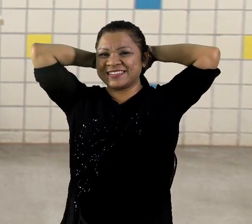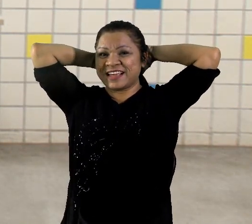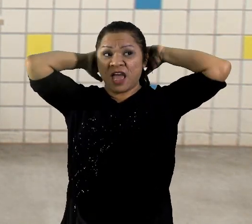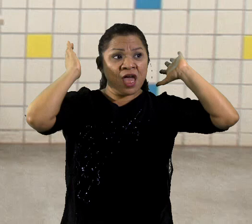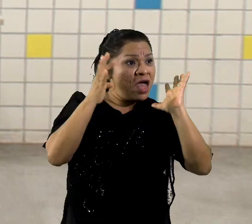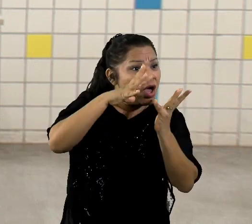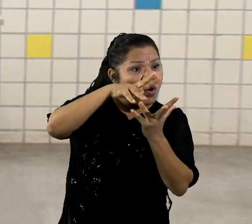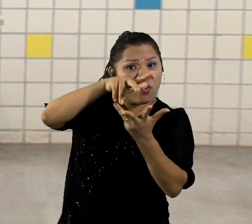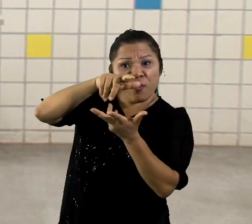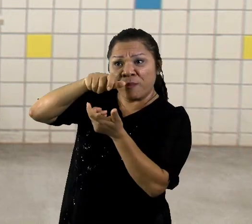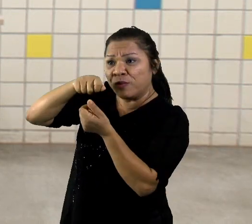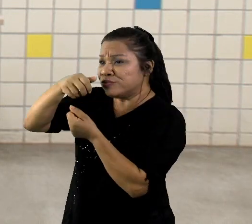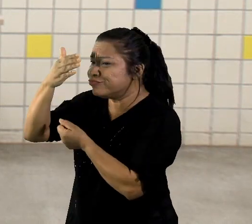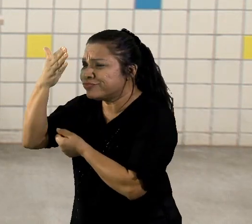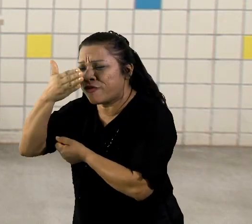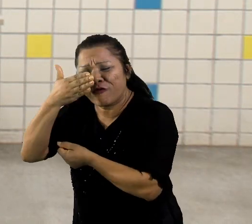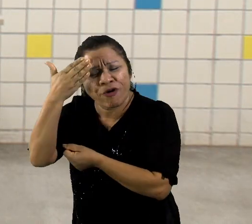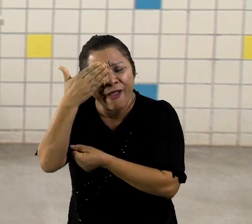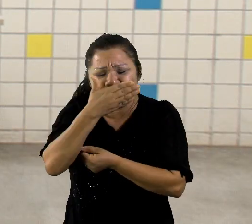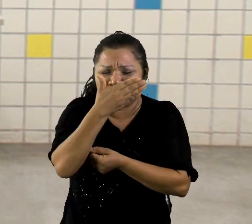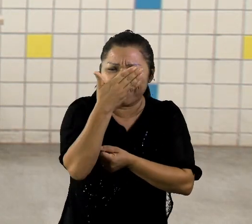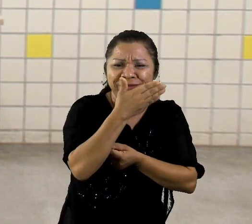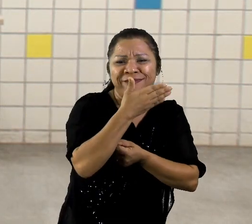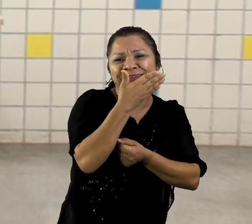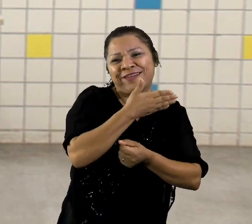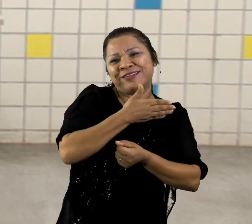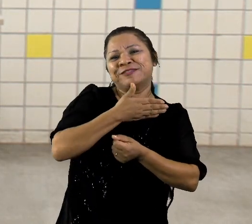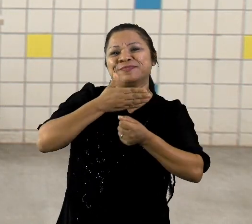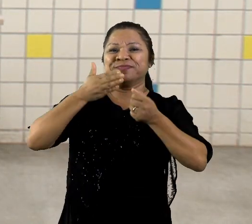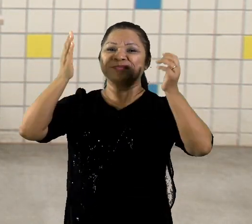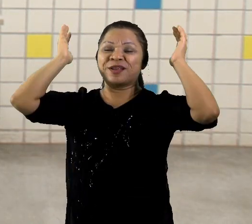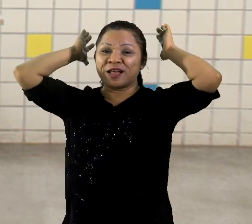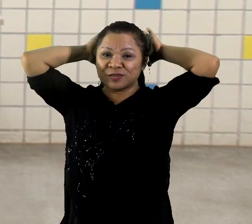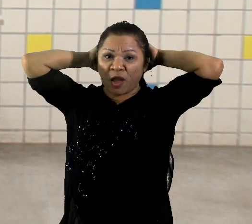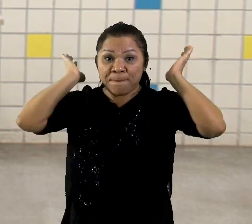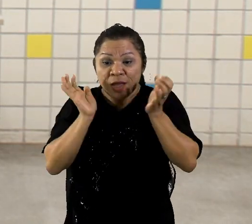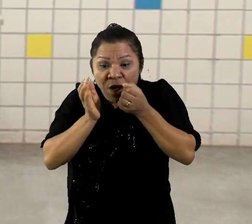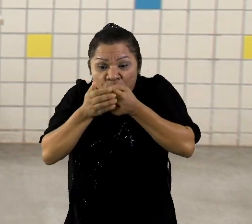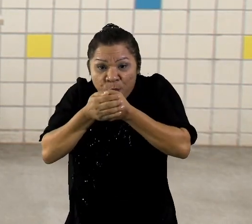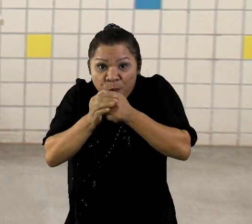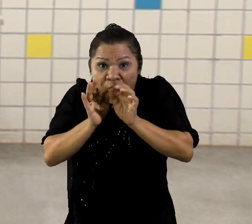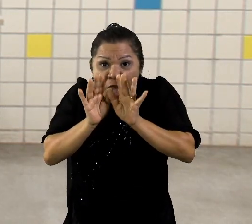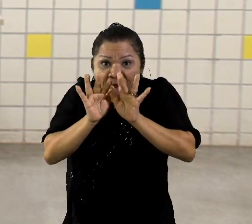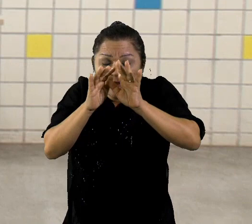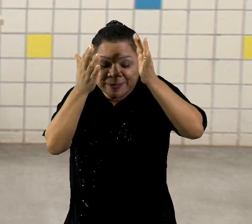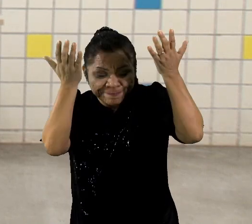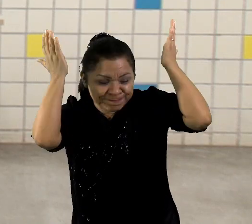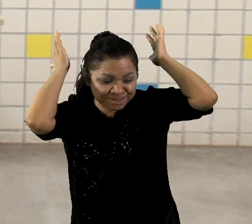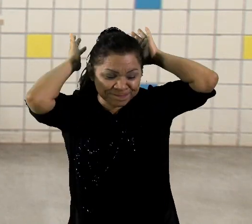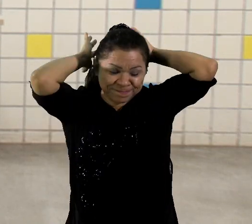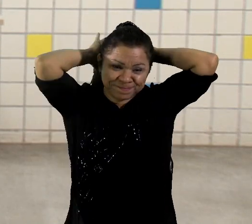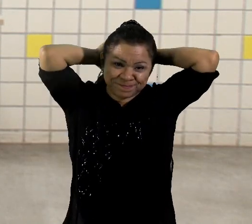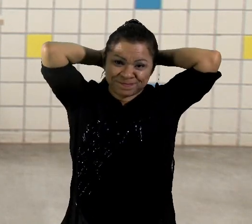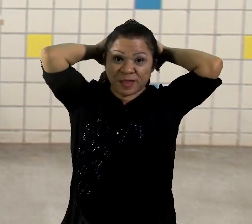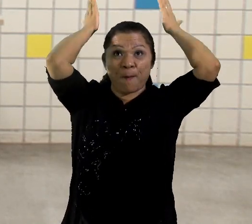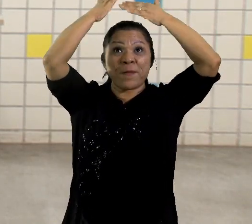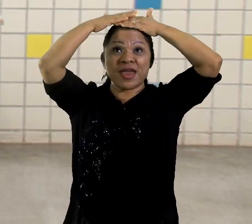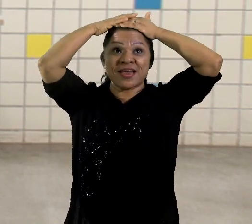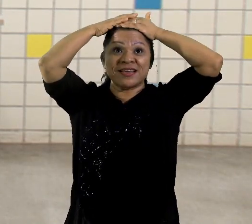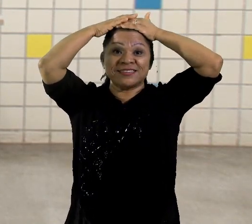vai ver, o mundo não vai ver. Esconda suas mãozinhas em cima